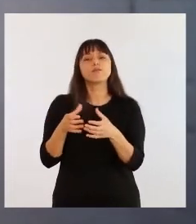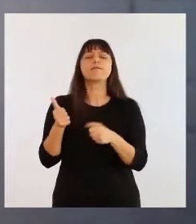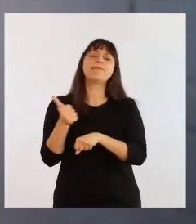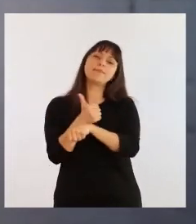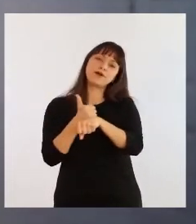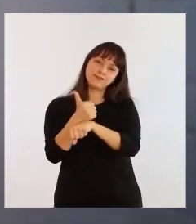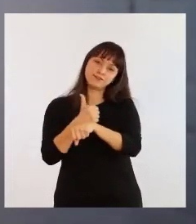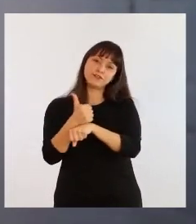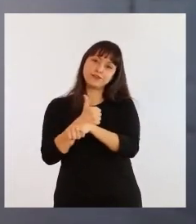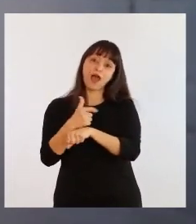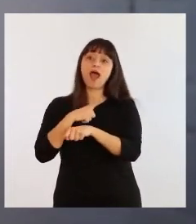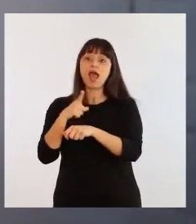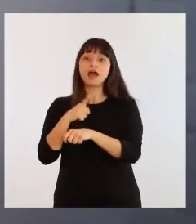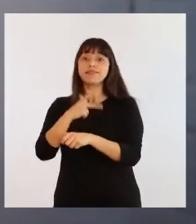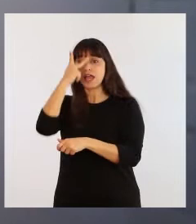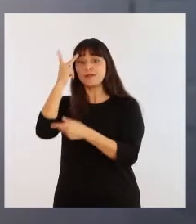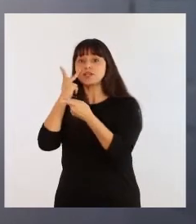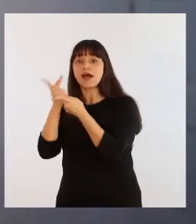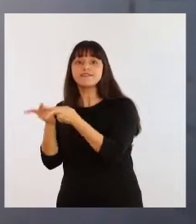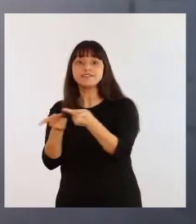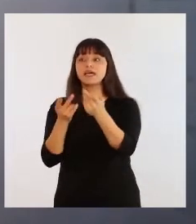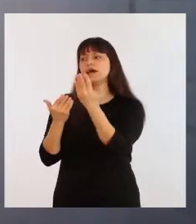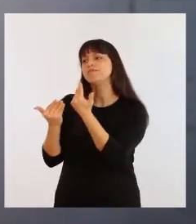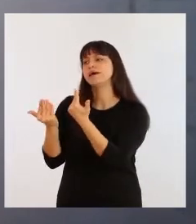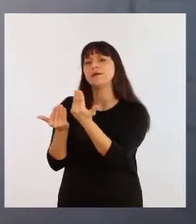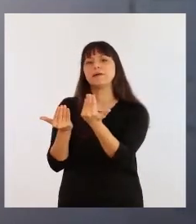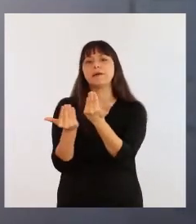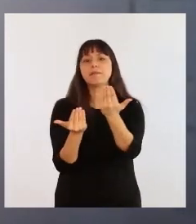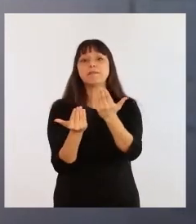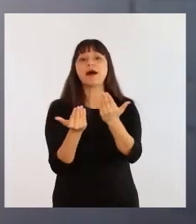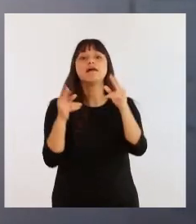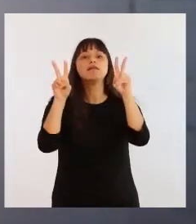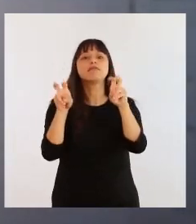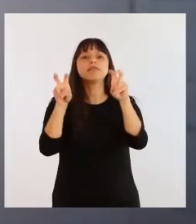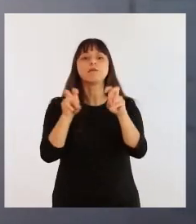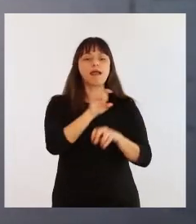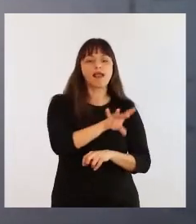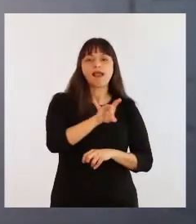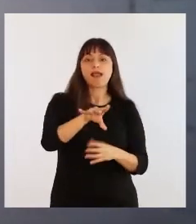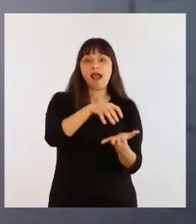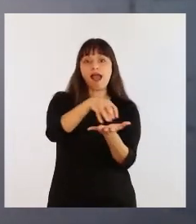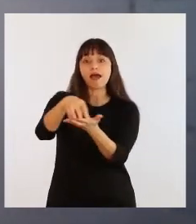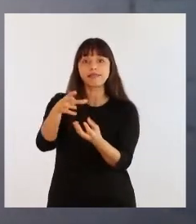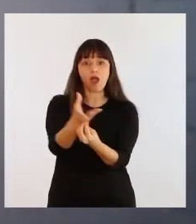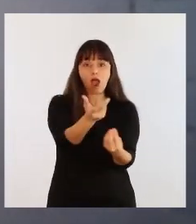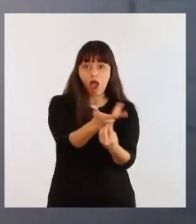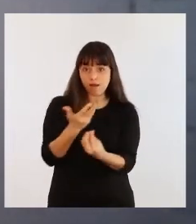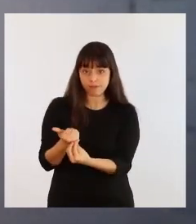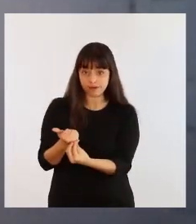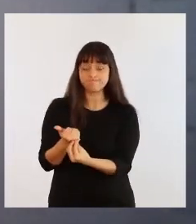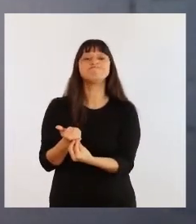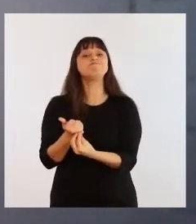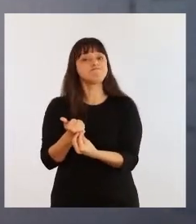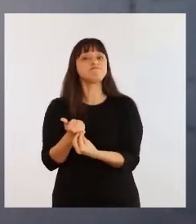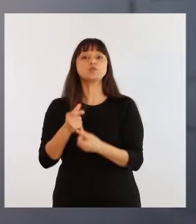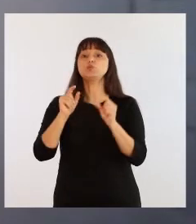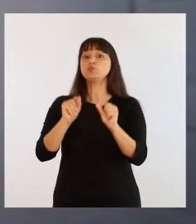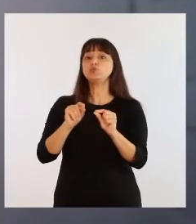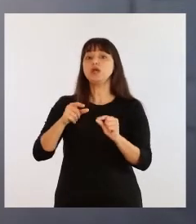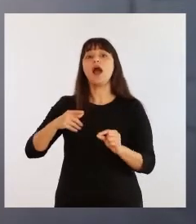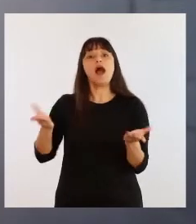acompanhavam visitantes pela exposição conversando sobre as obras. Mais recentemente, a iniciativa de